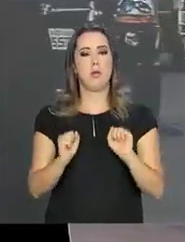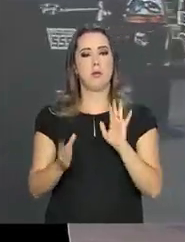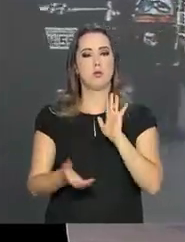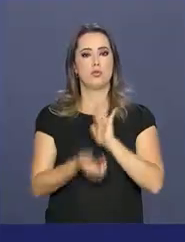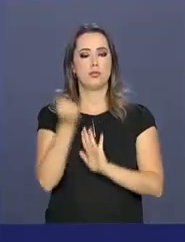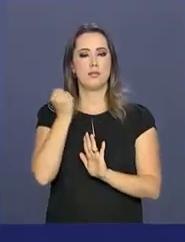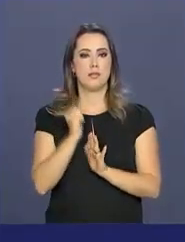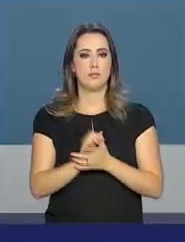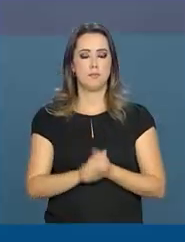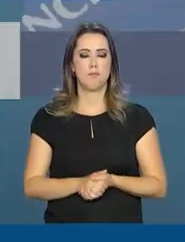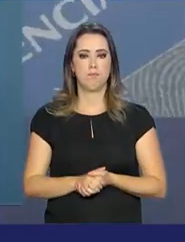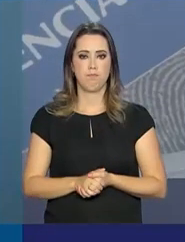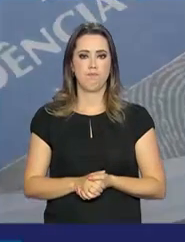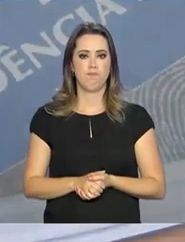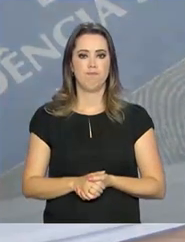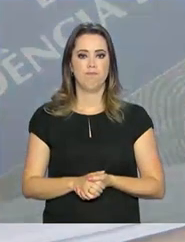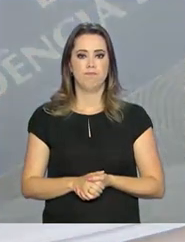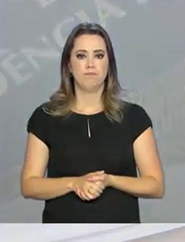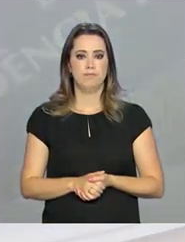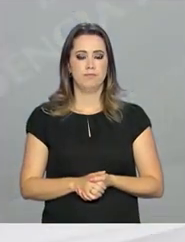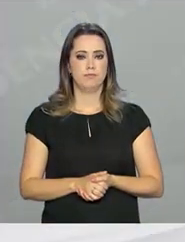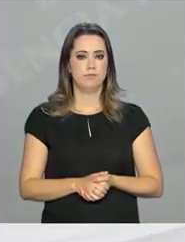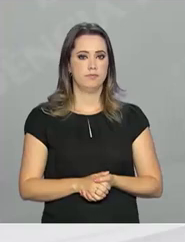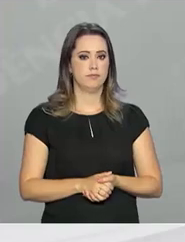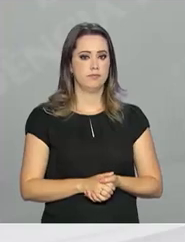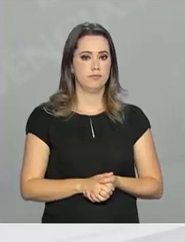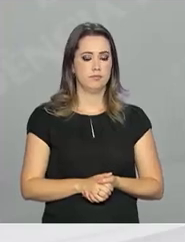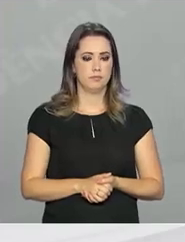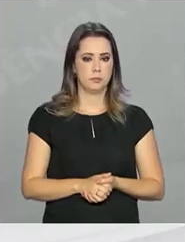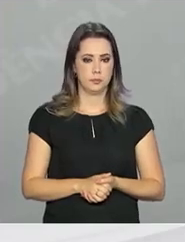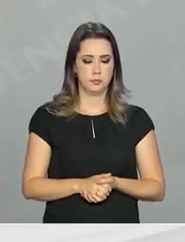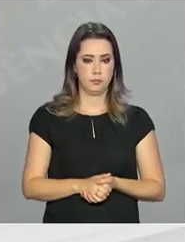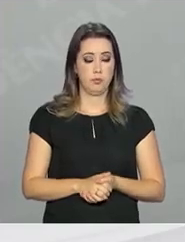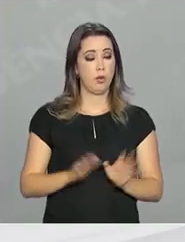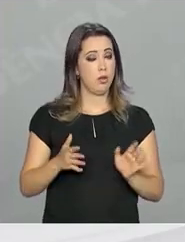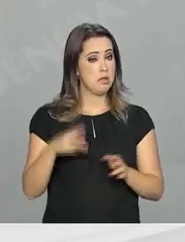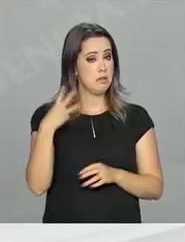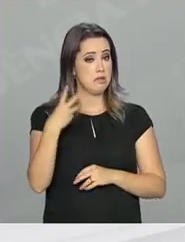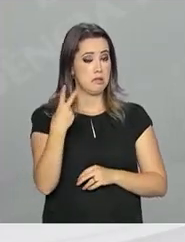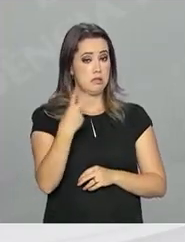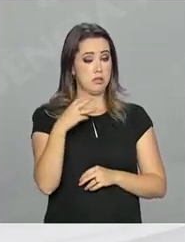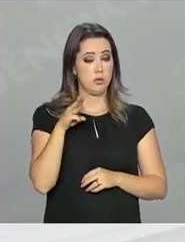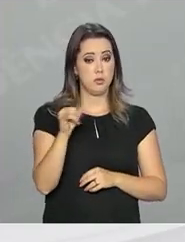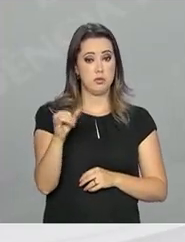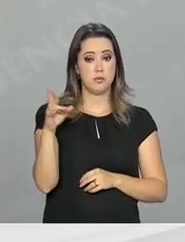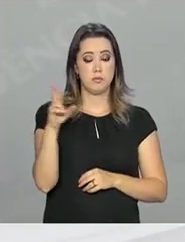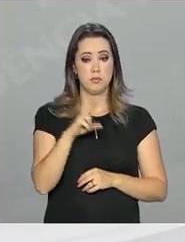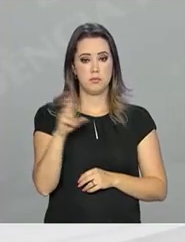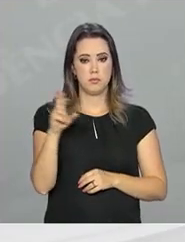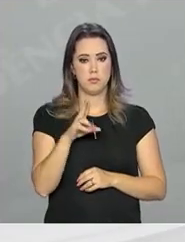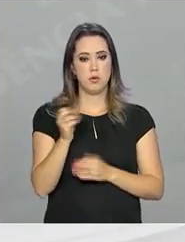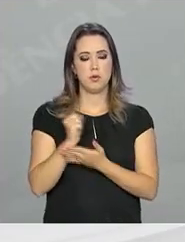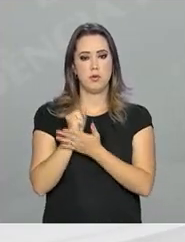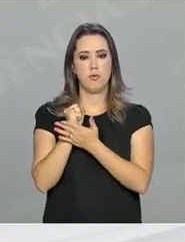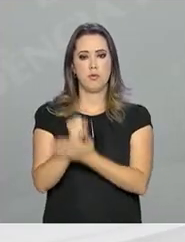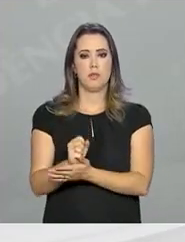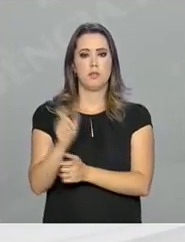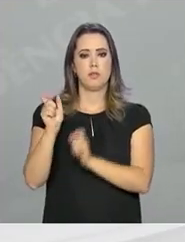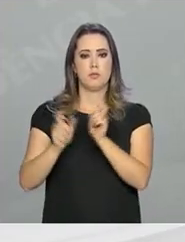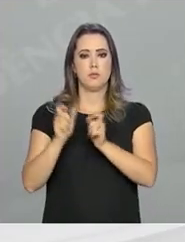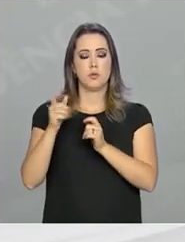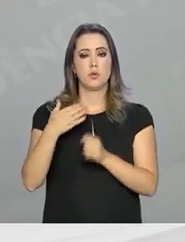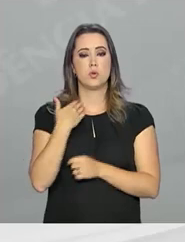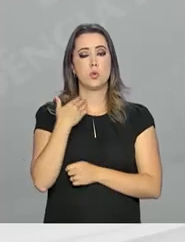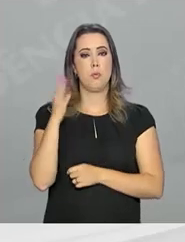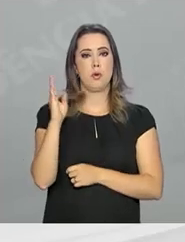o sat segundo o ministério do planejamento cerca de 32 bilhões de reais estão disponíveis para os correntistas do